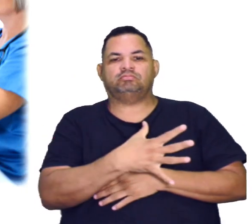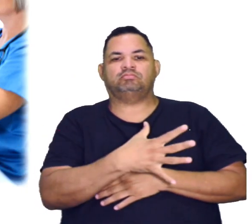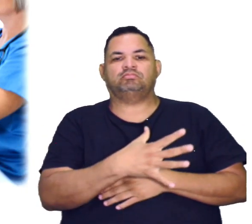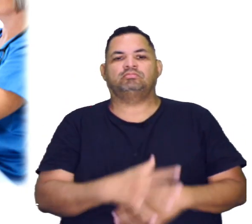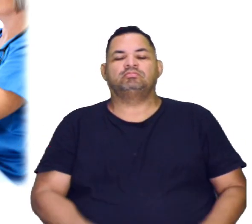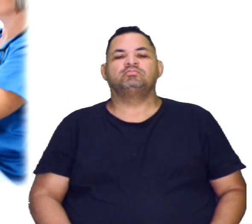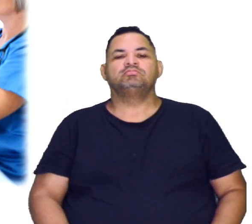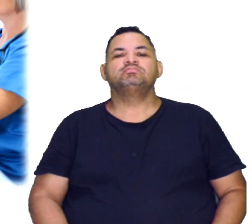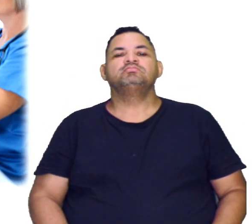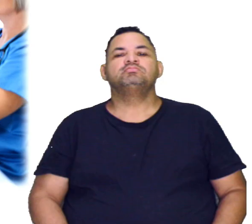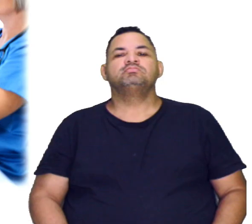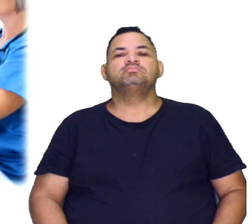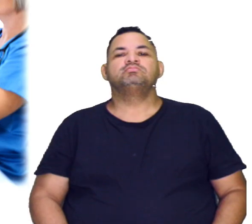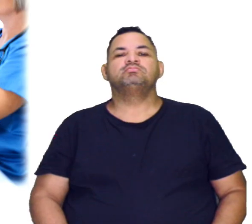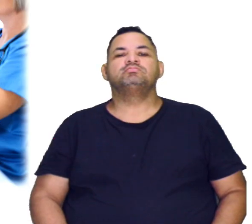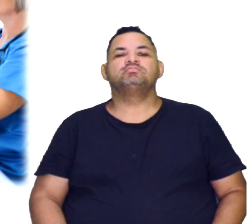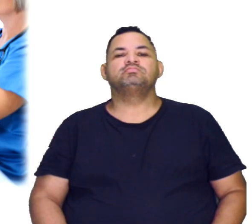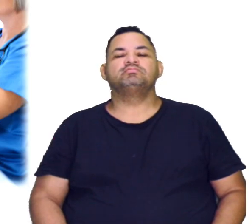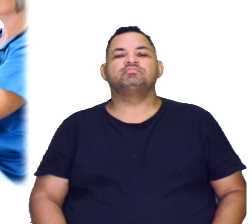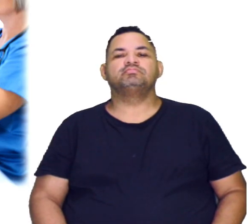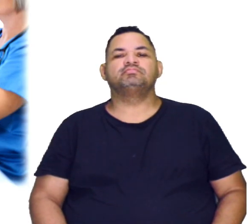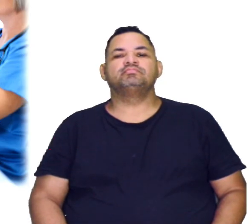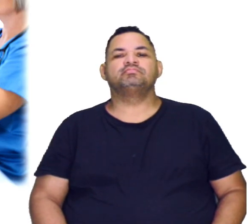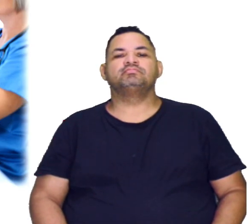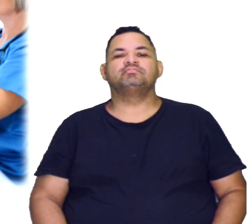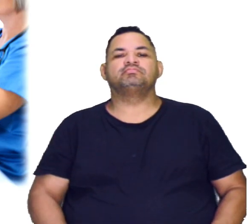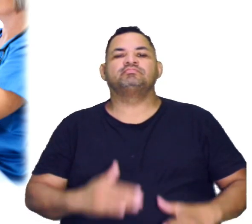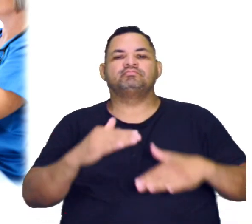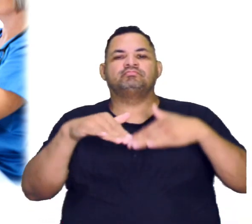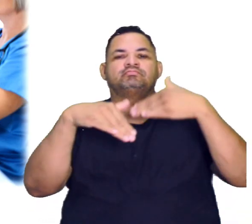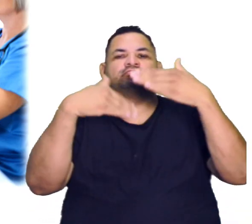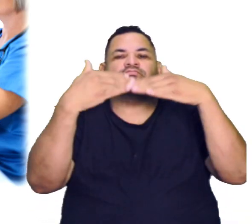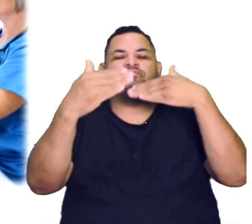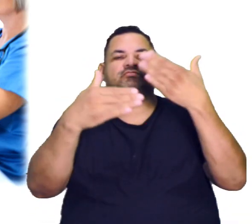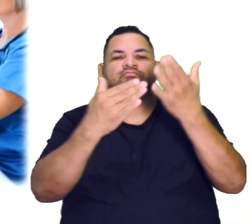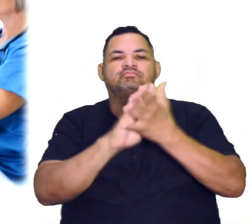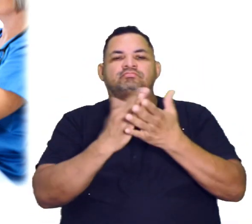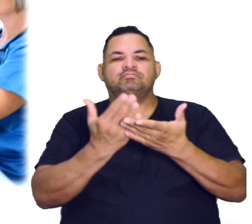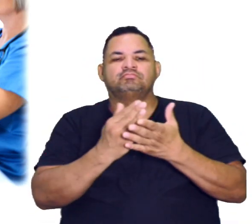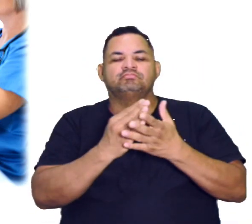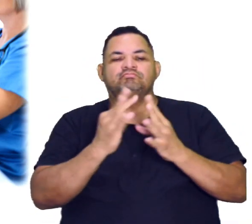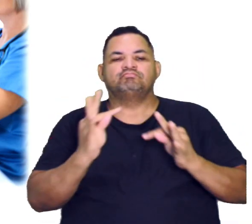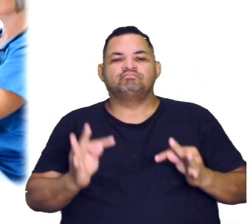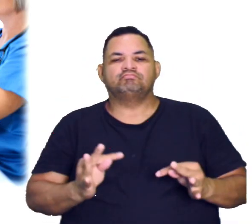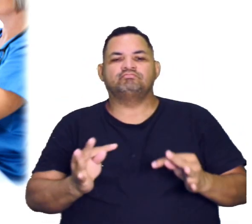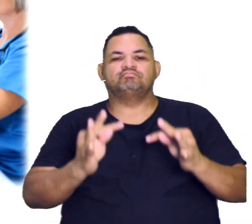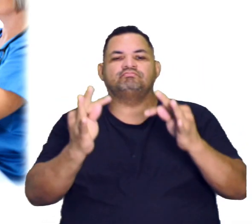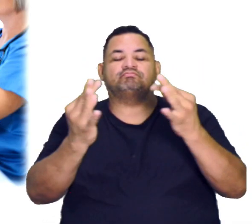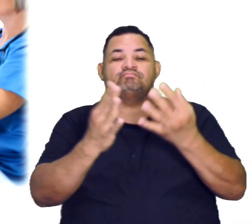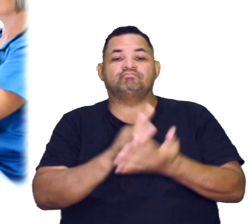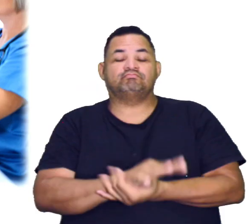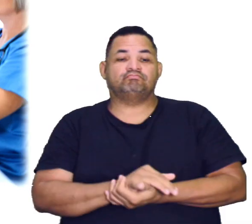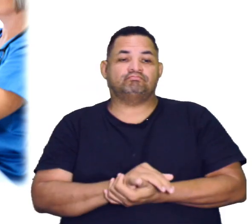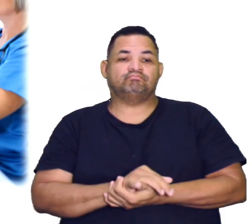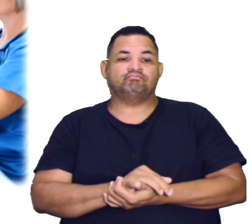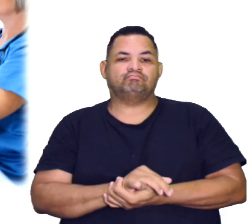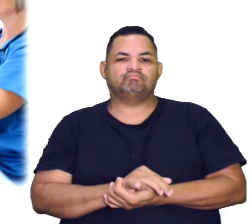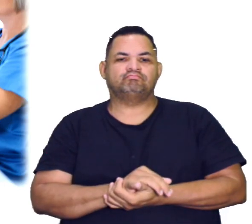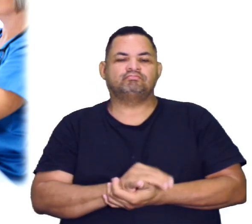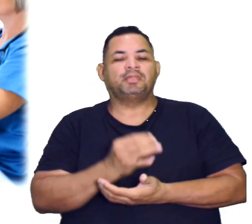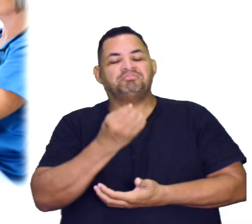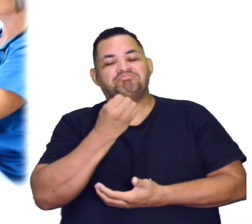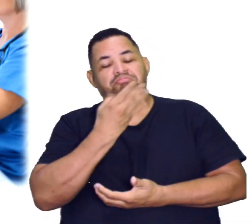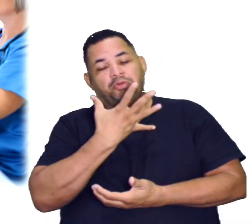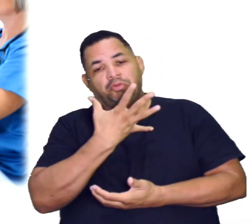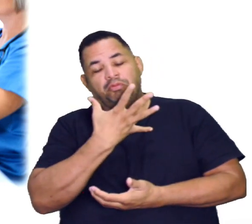contemporâneas. E aí, gente, não tem para onde fugir, né? O avanço tecnológico nos pegou. Exatamente. Isso é bom,